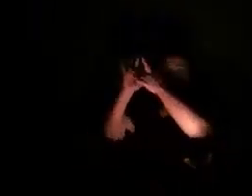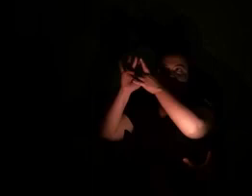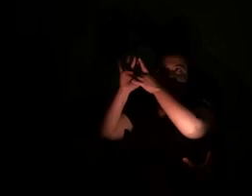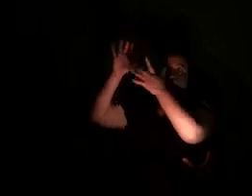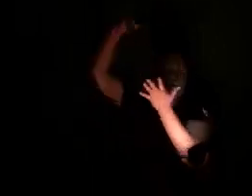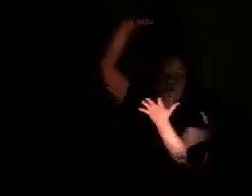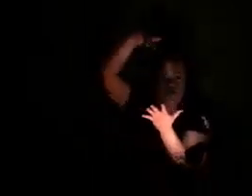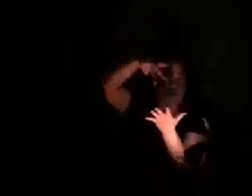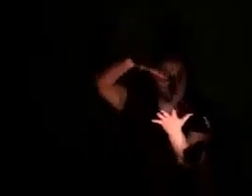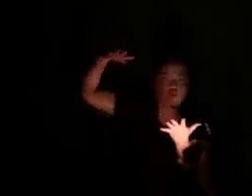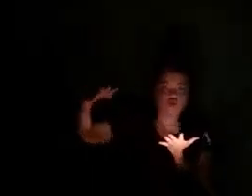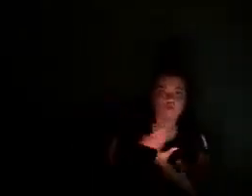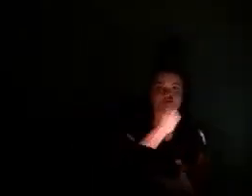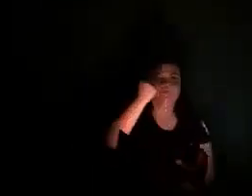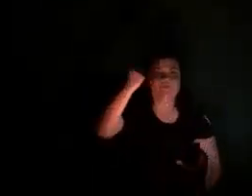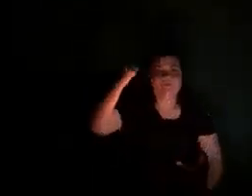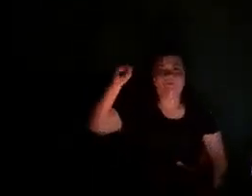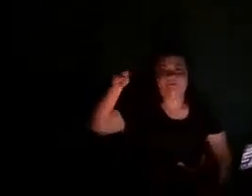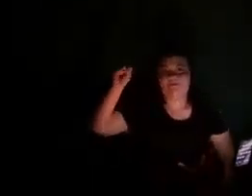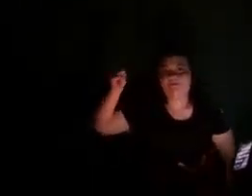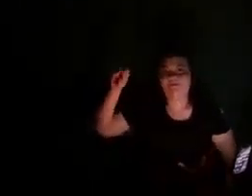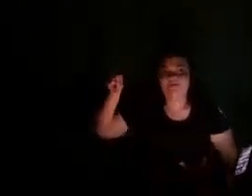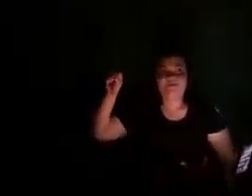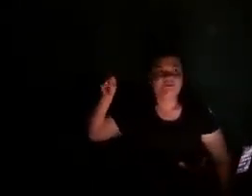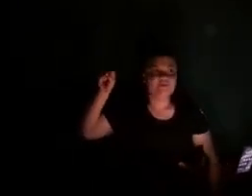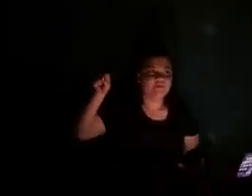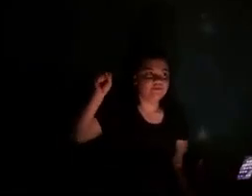a vinda do Filho do Homem.